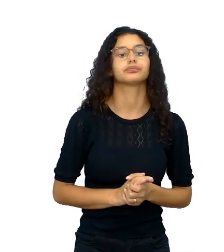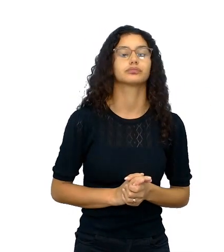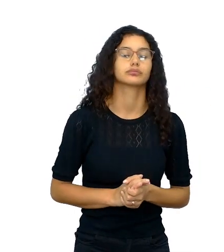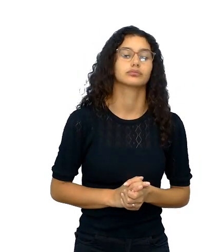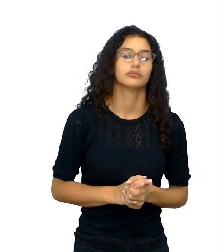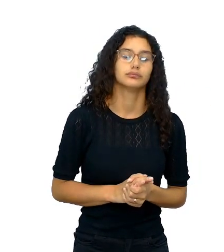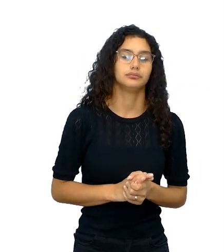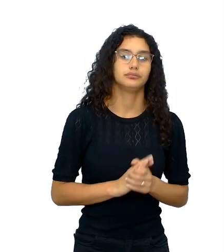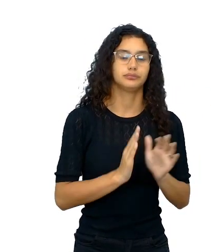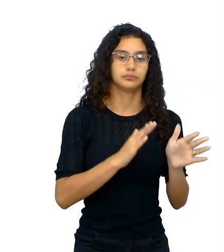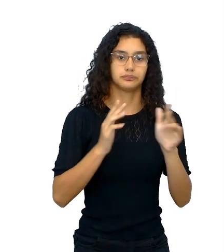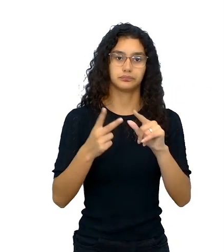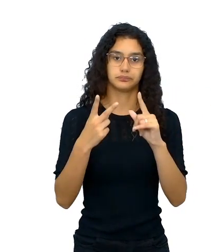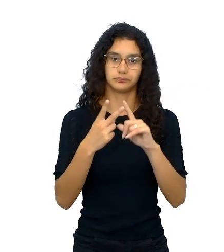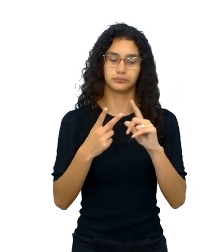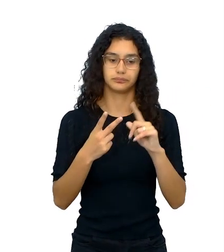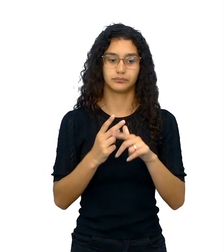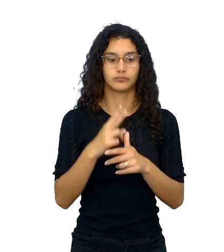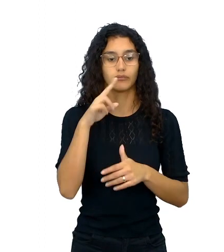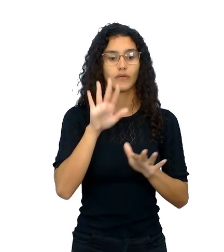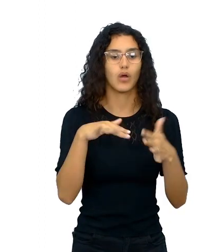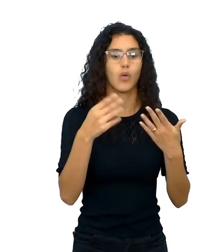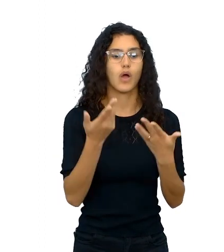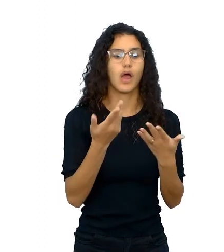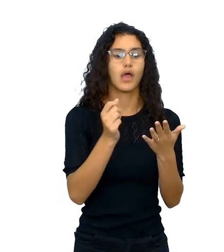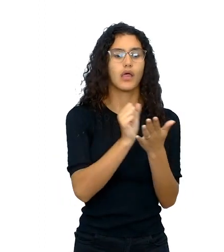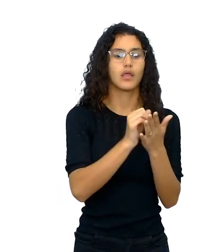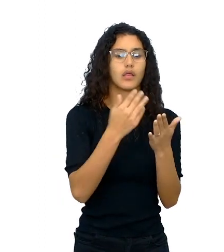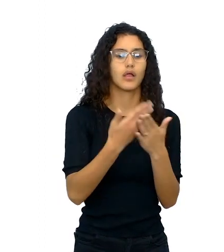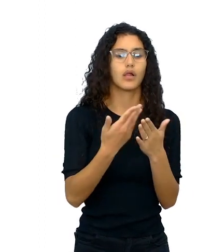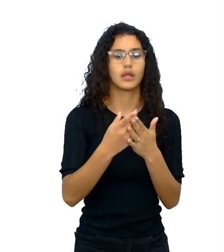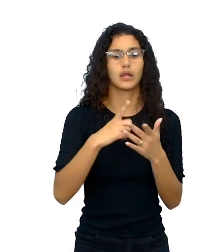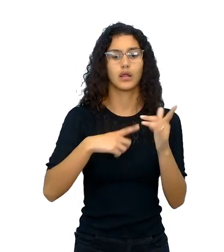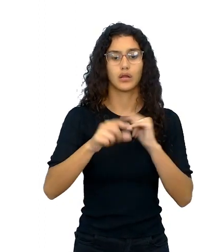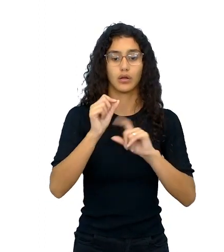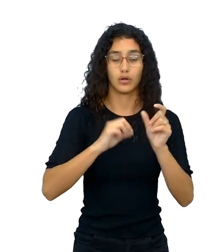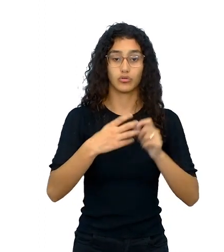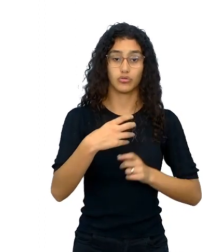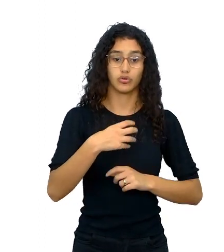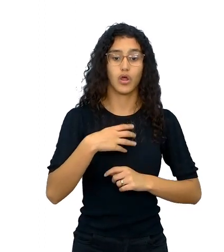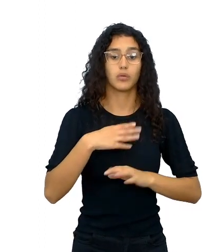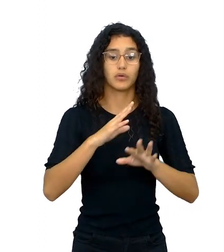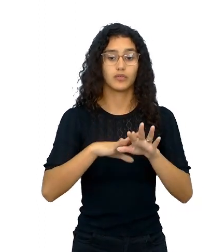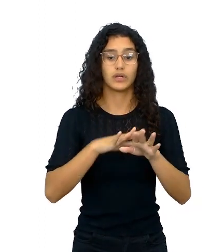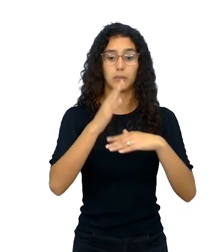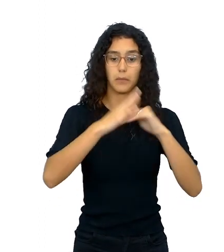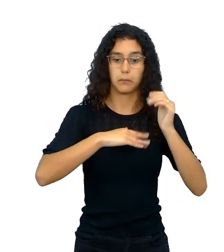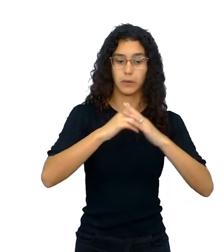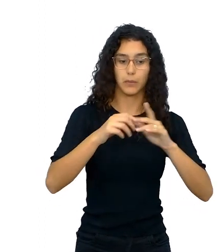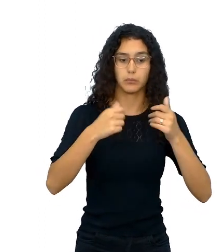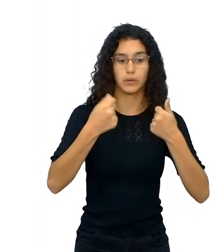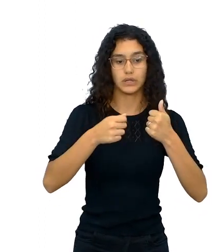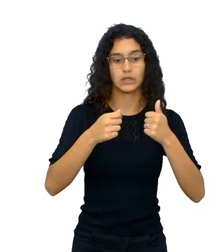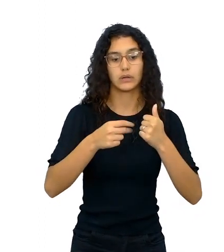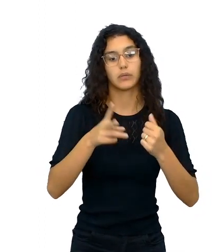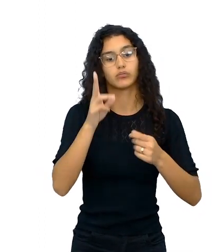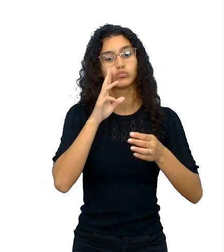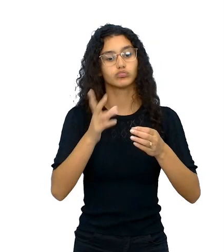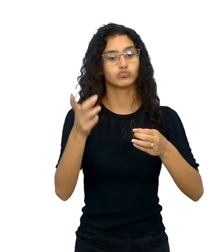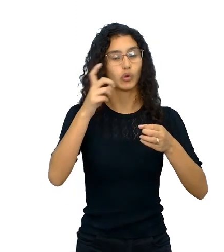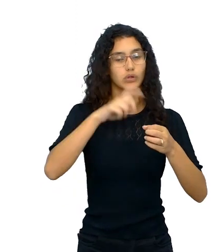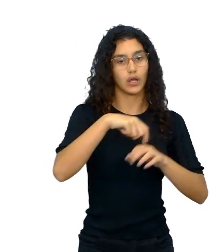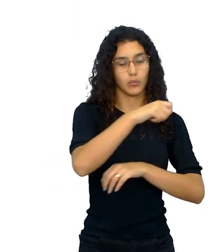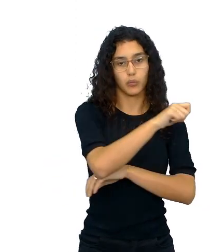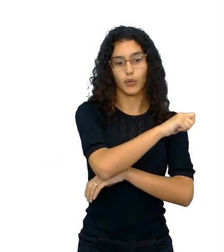não ver quais aulas da sequência de atividade 5 foram selecionadas de maneira a atender às habilidades necessárias a